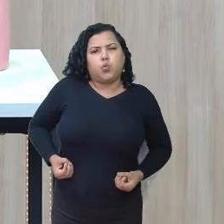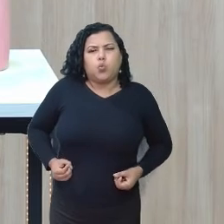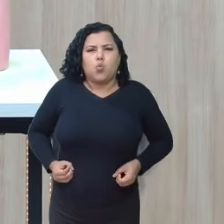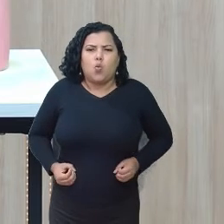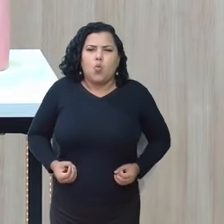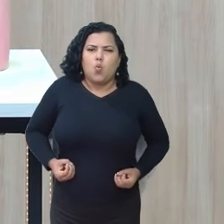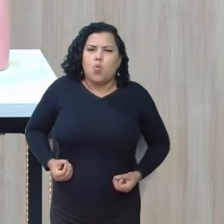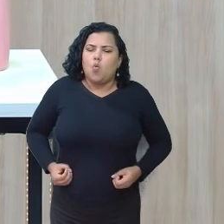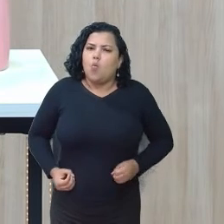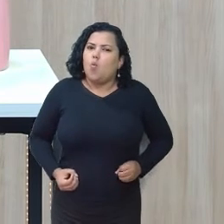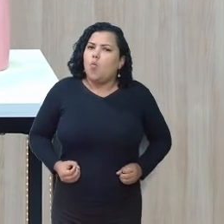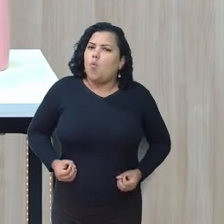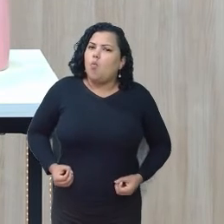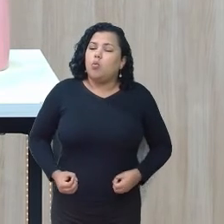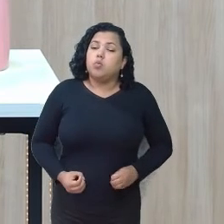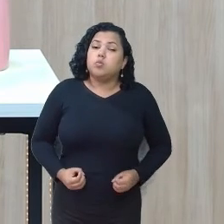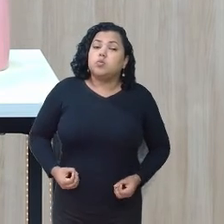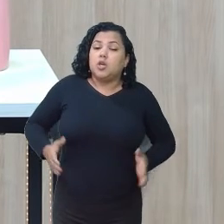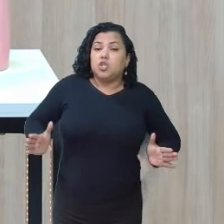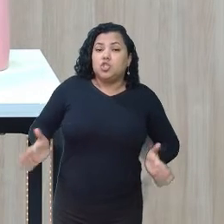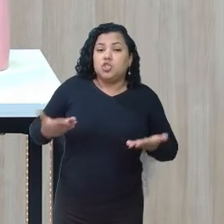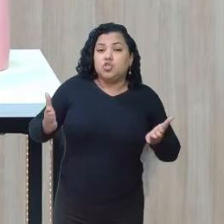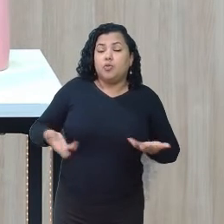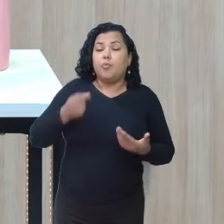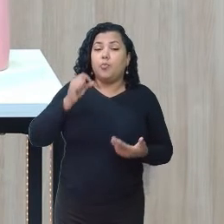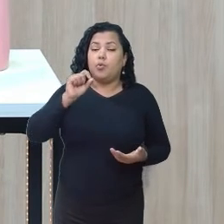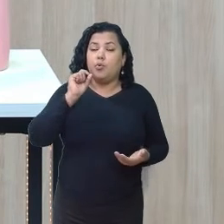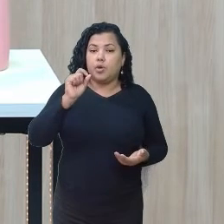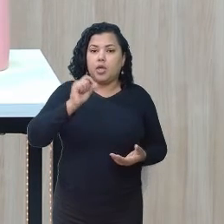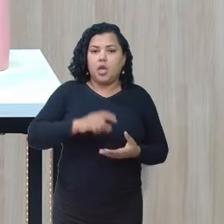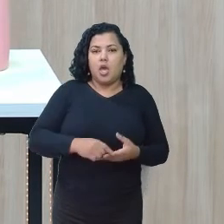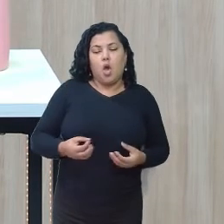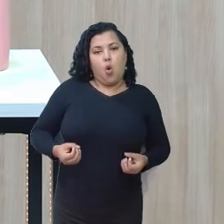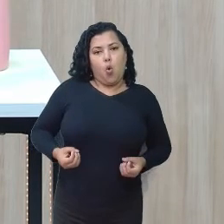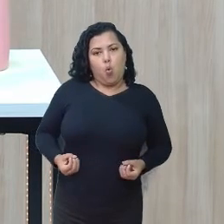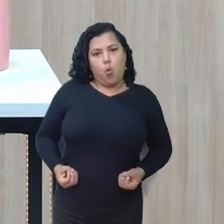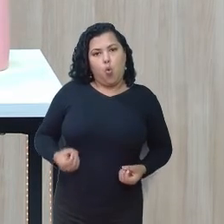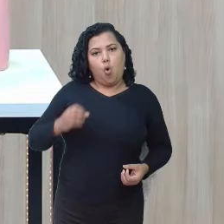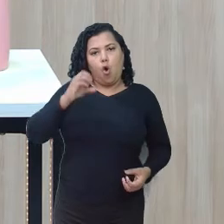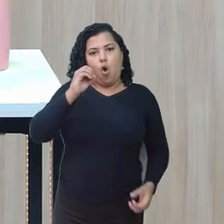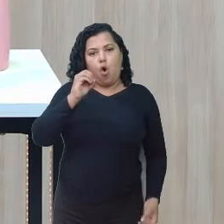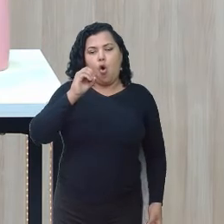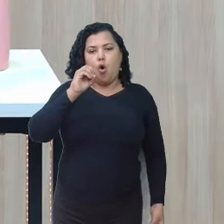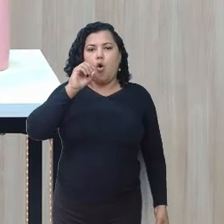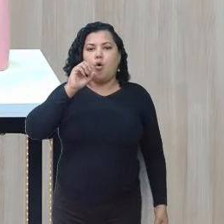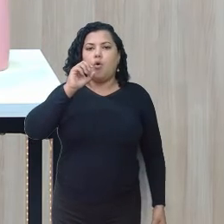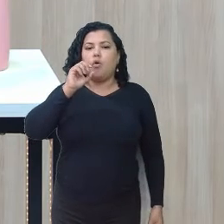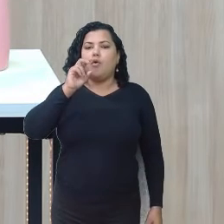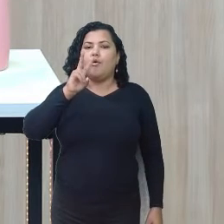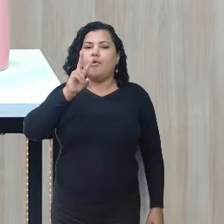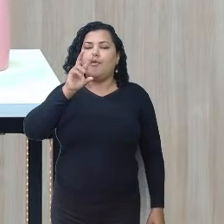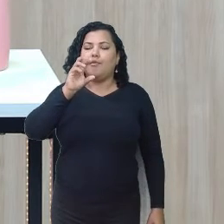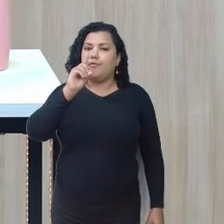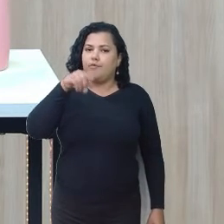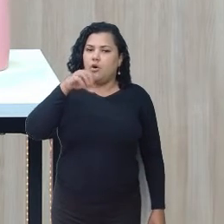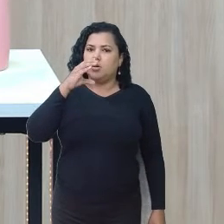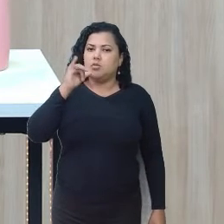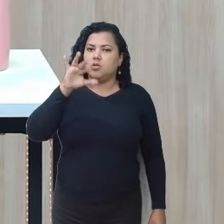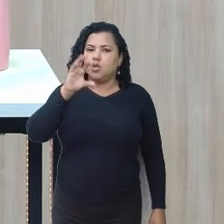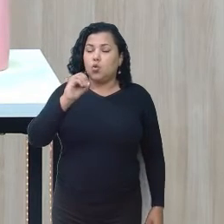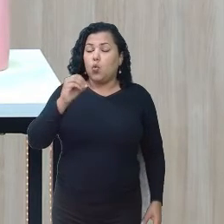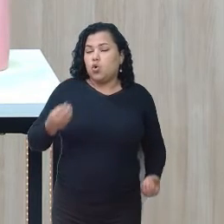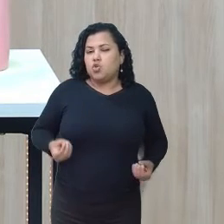tubas uterinas fazem com que o ovócito chegue até o útero.